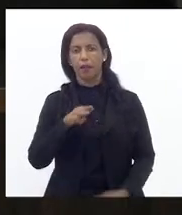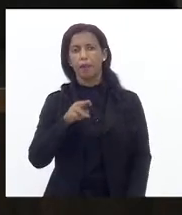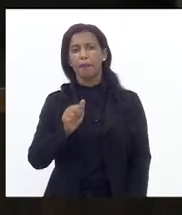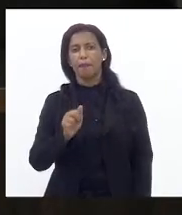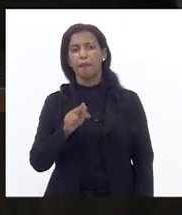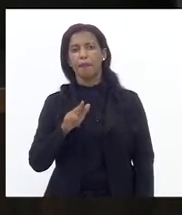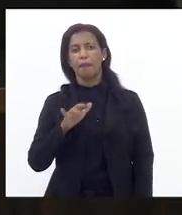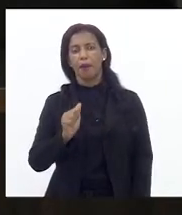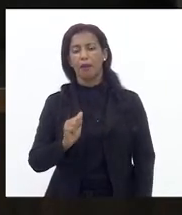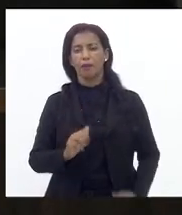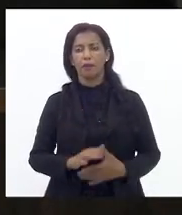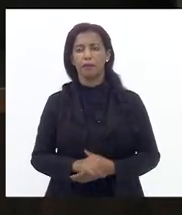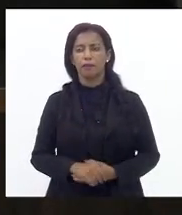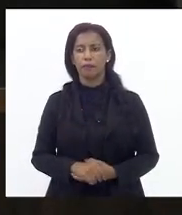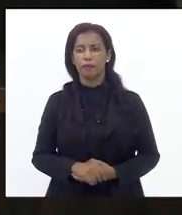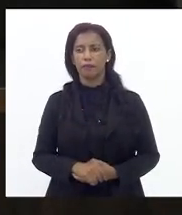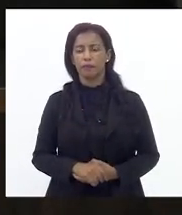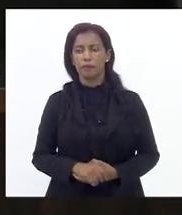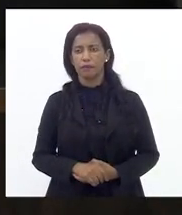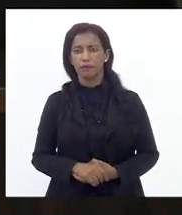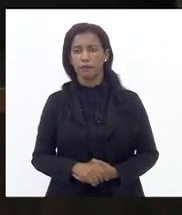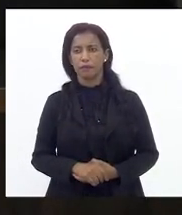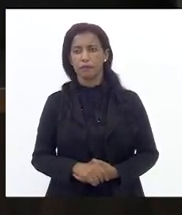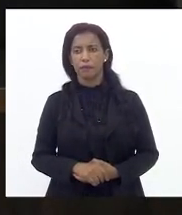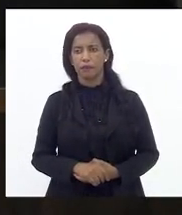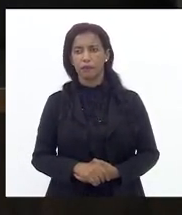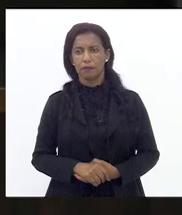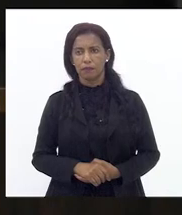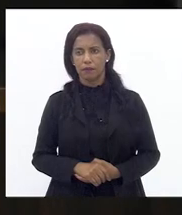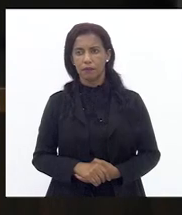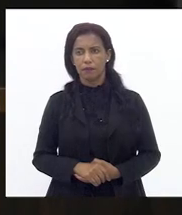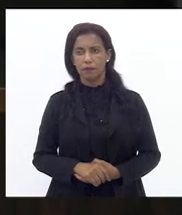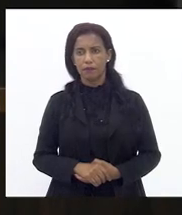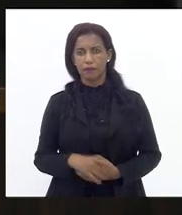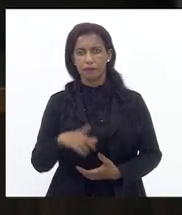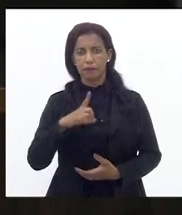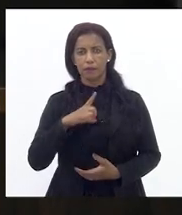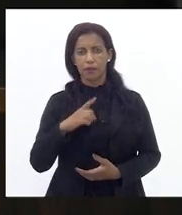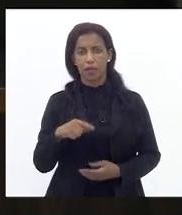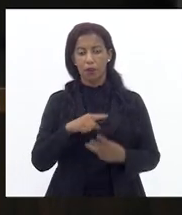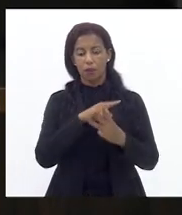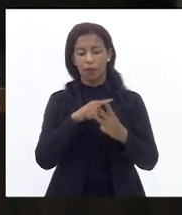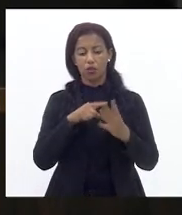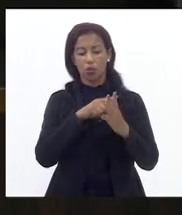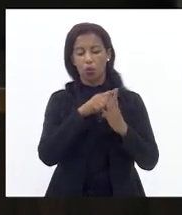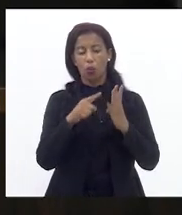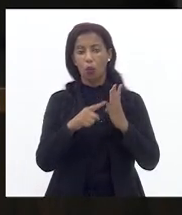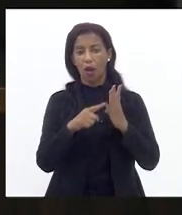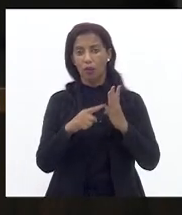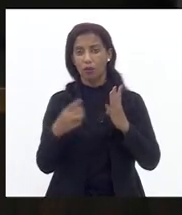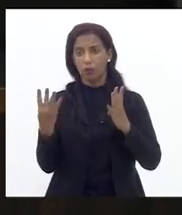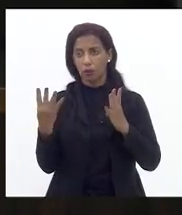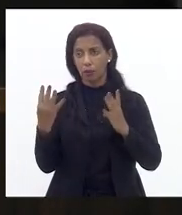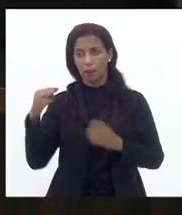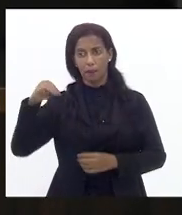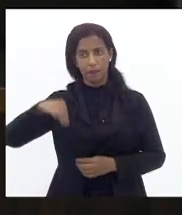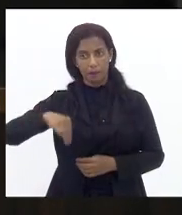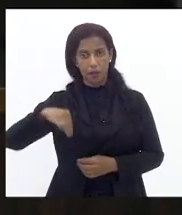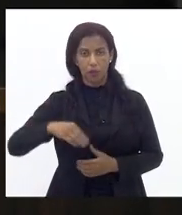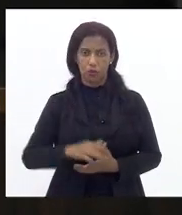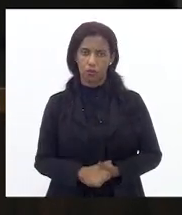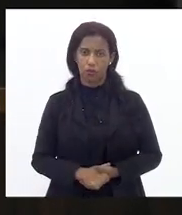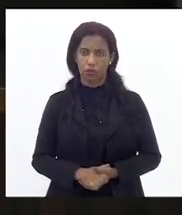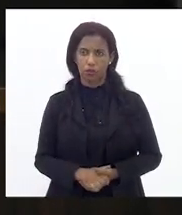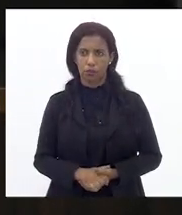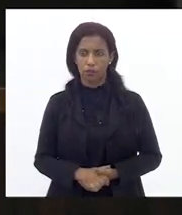Bezerra por favor e eu tenho mais três inscritos eu tenho mais quatro minutos eu vou